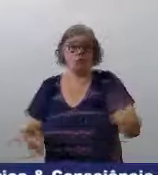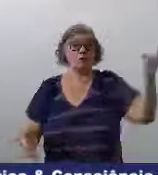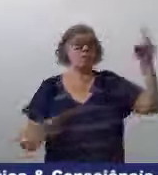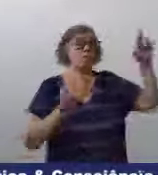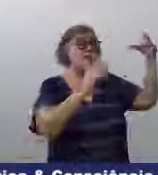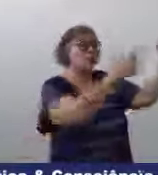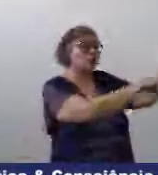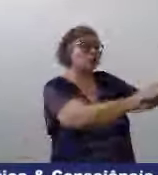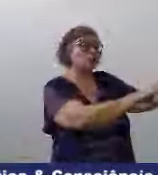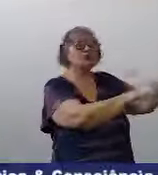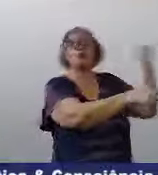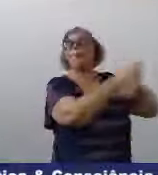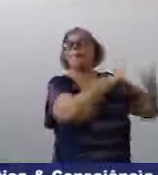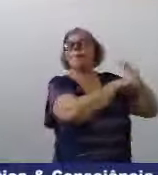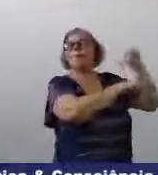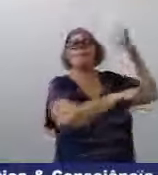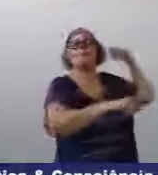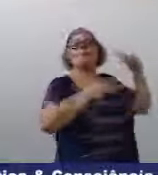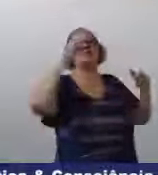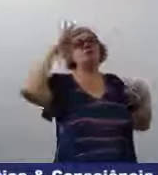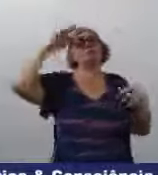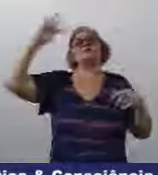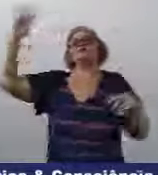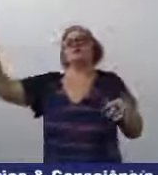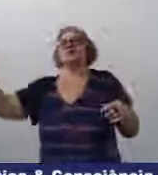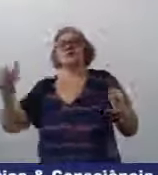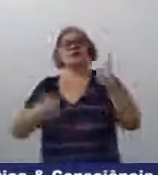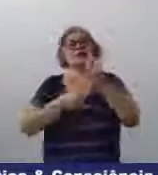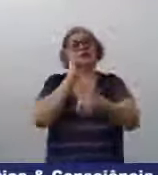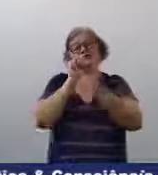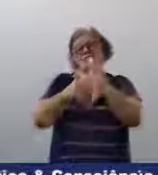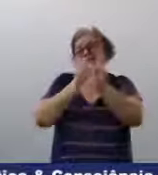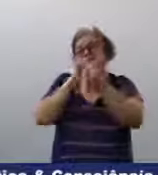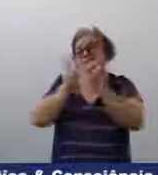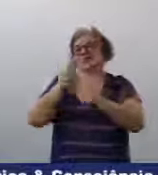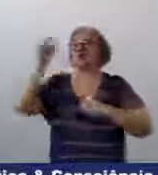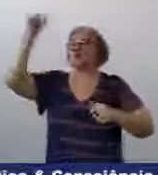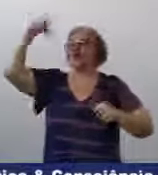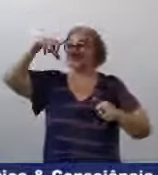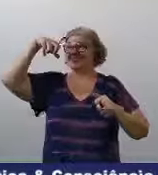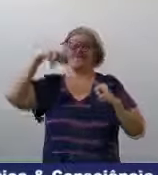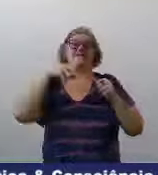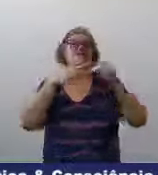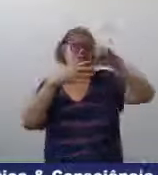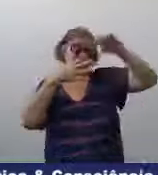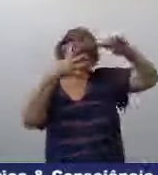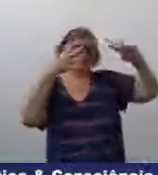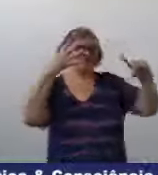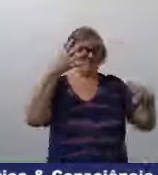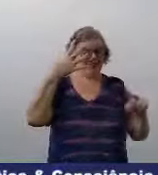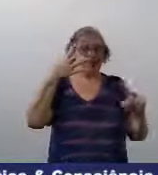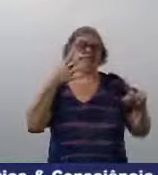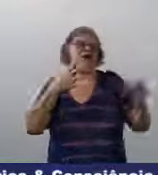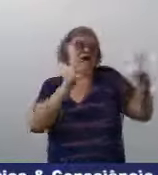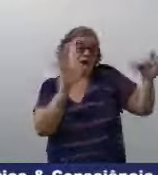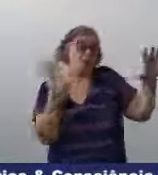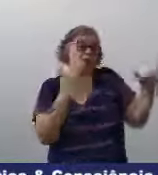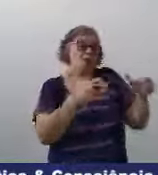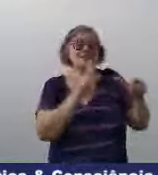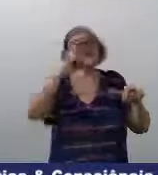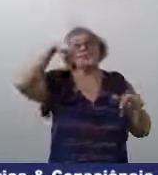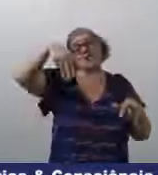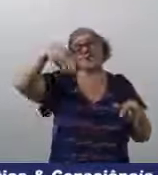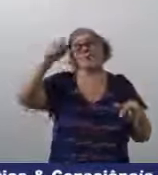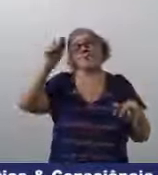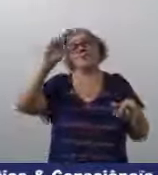para o planeta. Vamos imaginar que houvesse um campeonato de futebol do sistema solar, realizado no